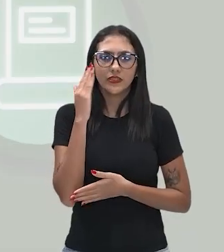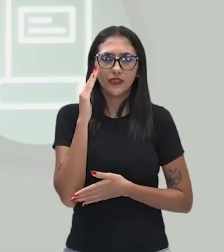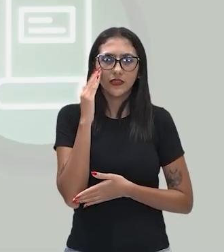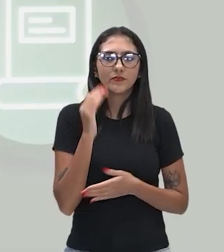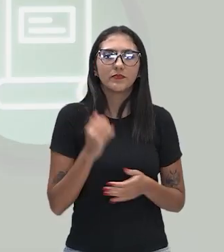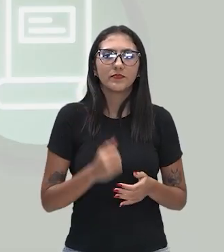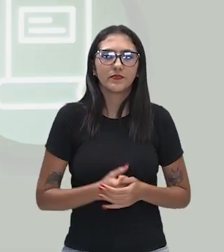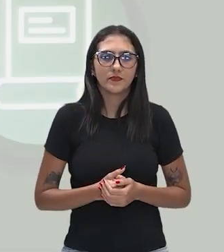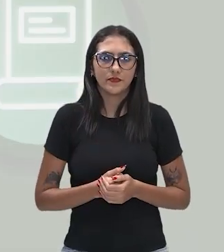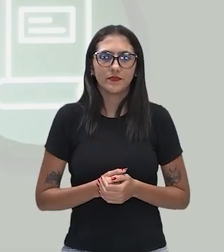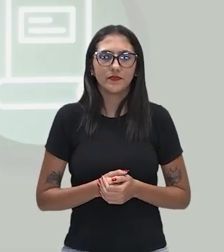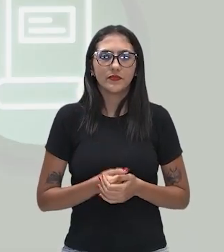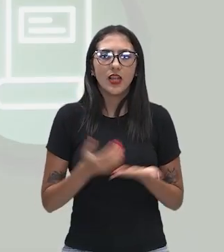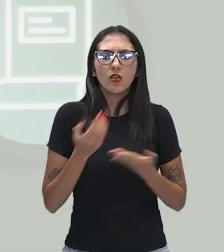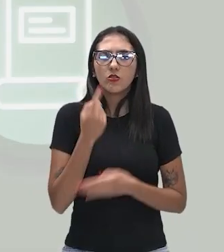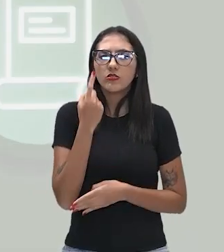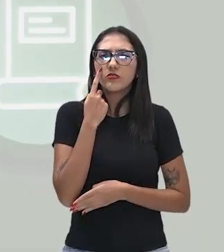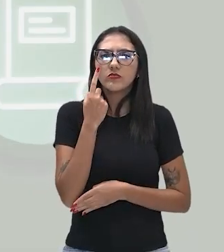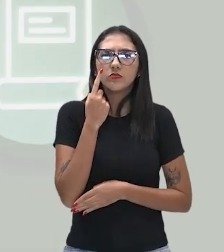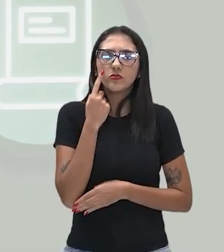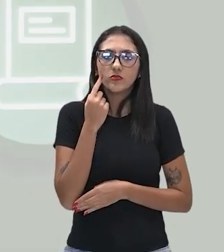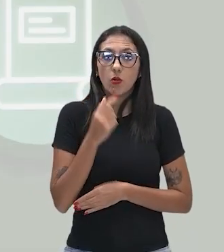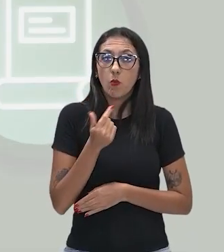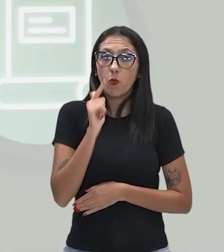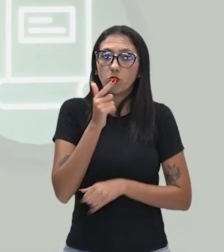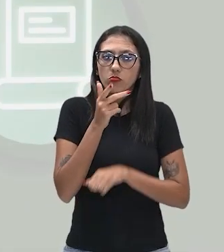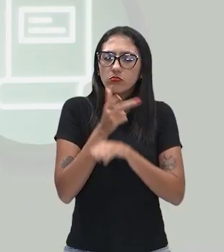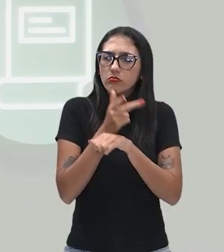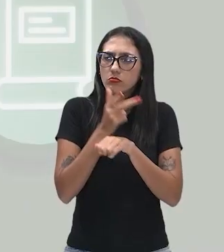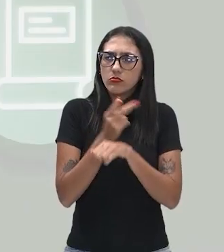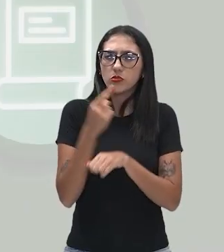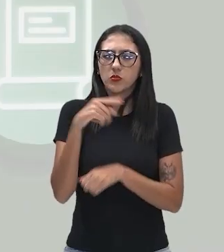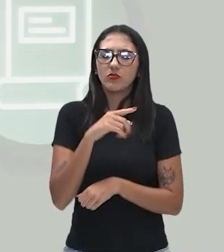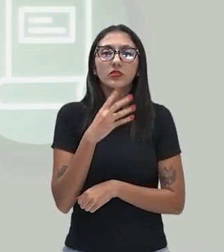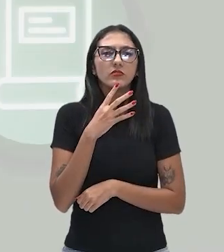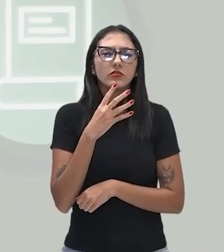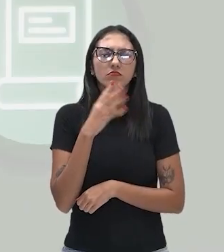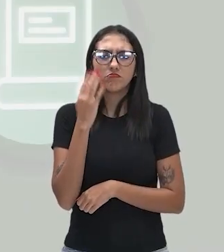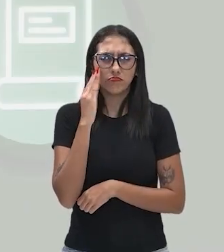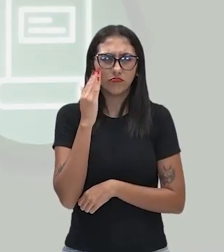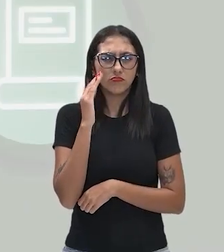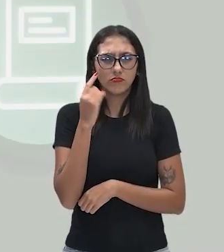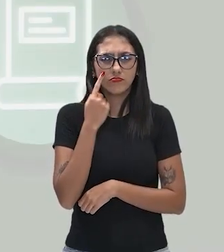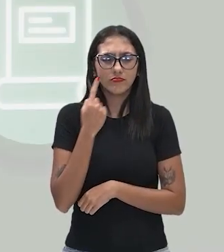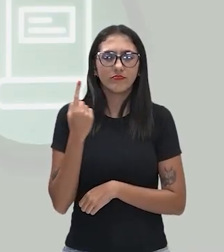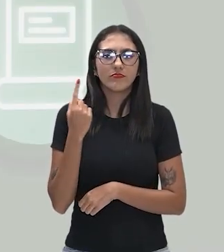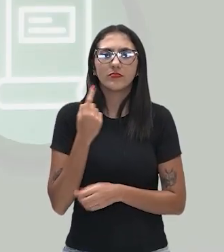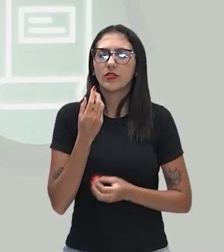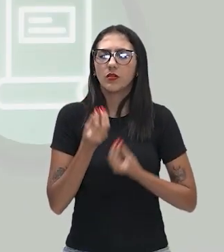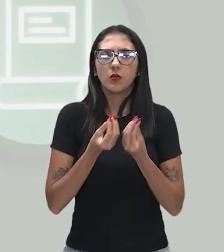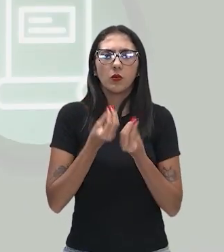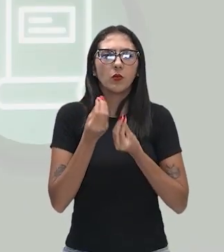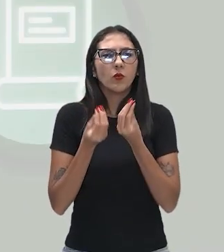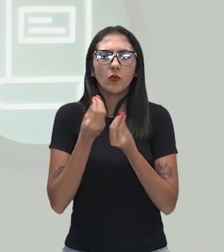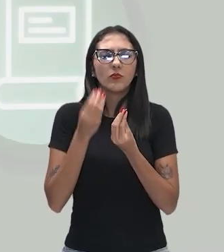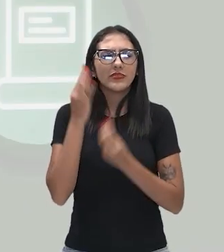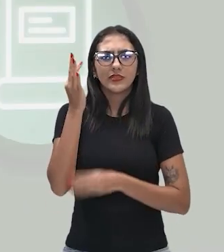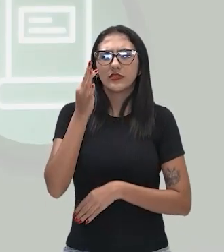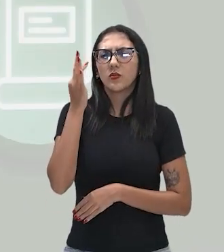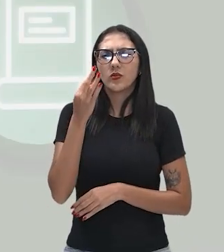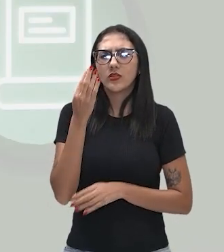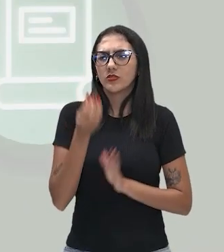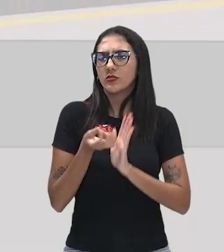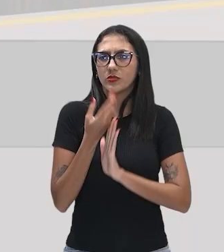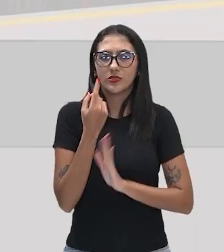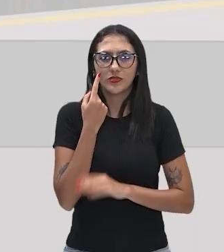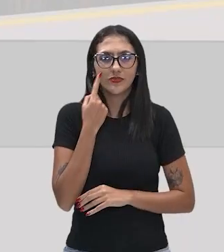acompanhar aqui, olha só, uma animação a respeito da dilatação do tempo. E como é que foi que essa teoria da relatividade surgiu, pessoal?